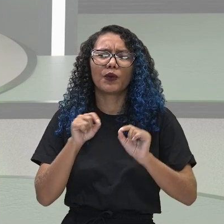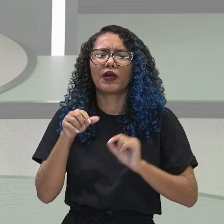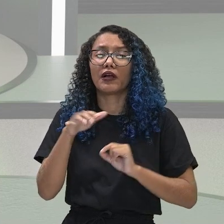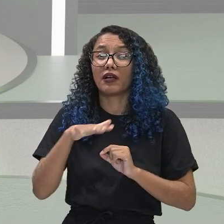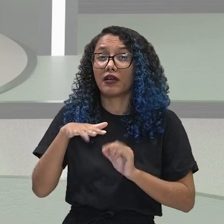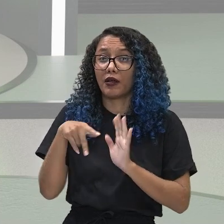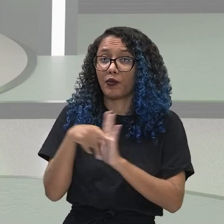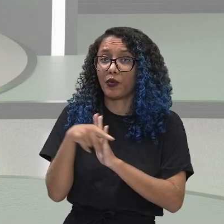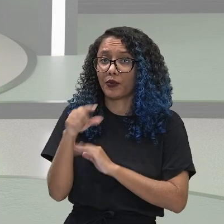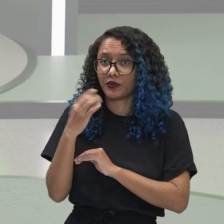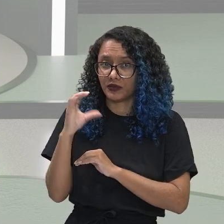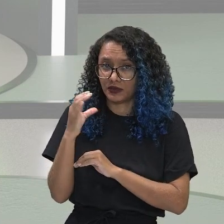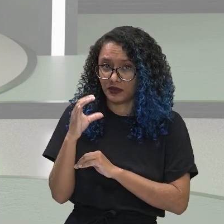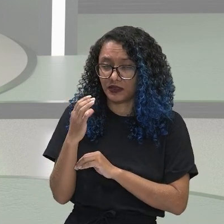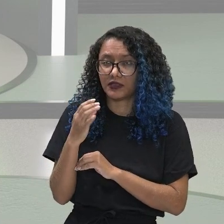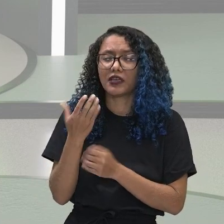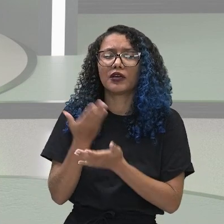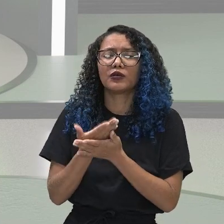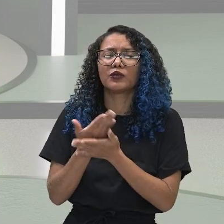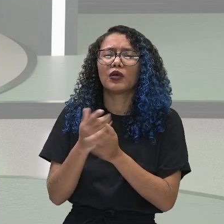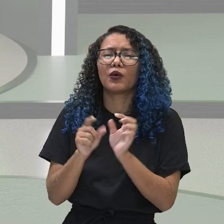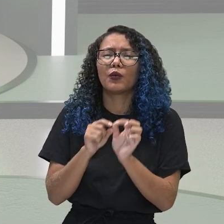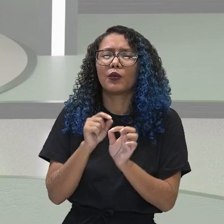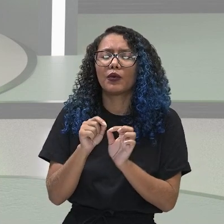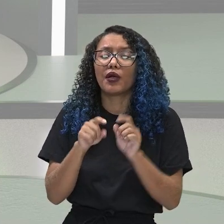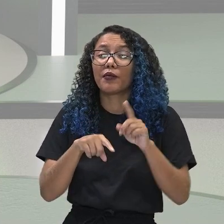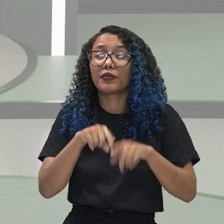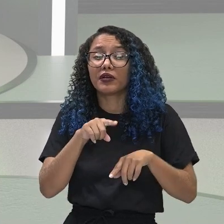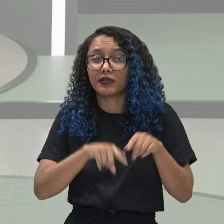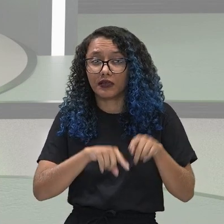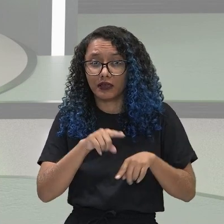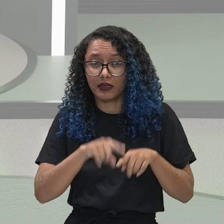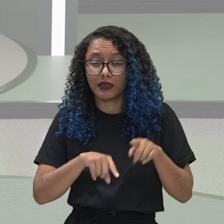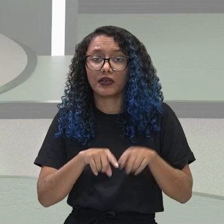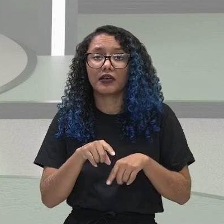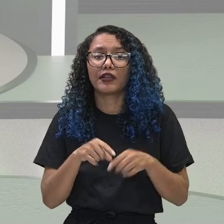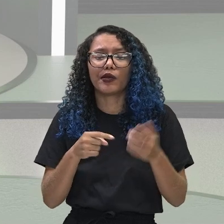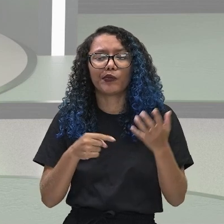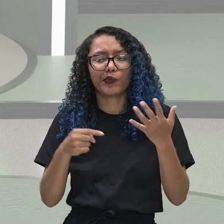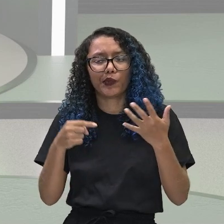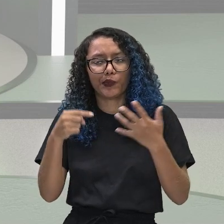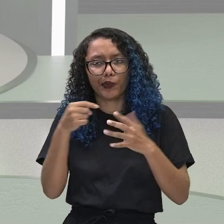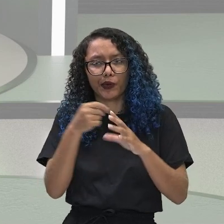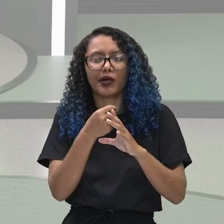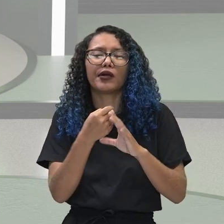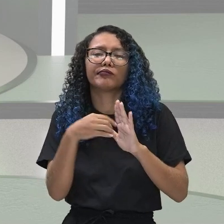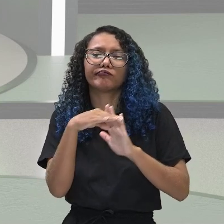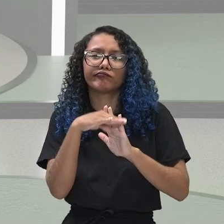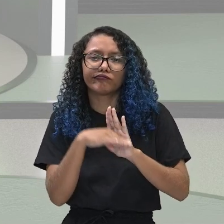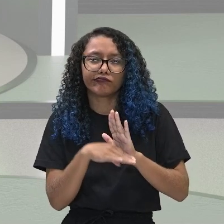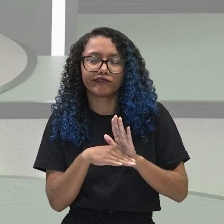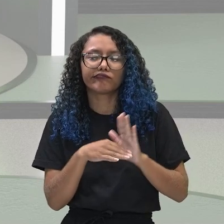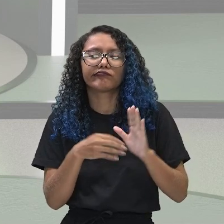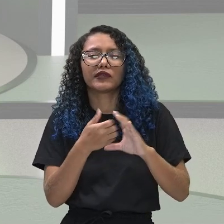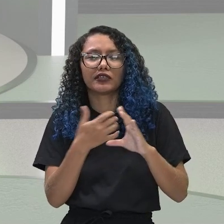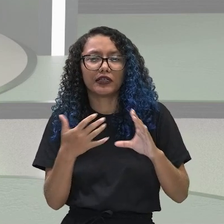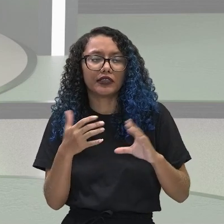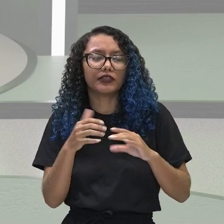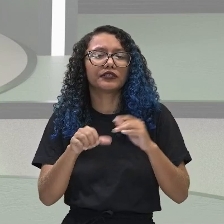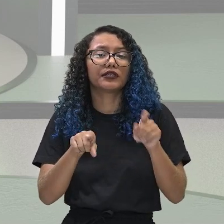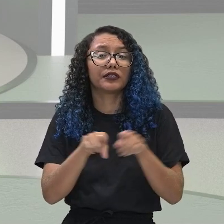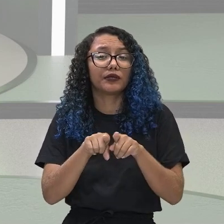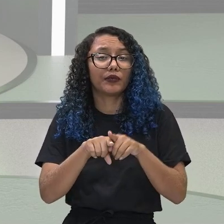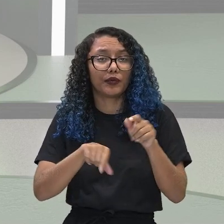da ciência que estuda a matéria, suas propriedades e